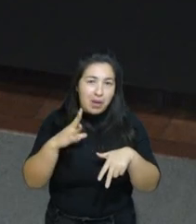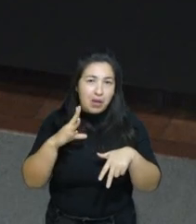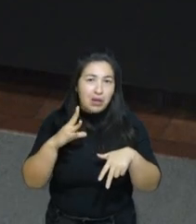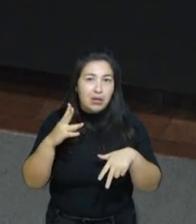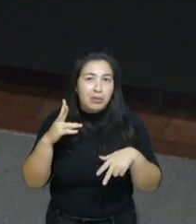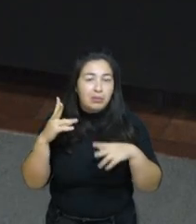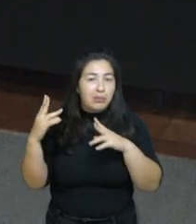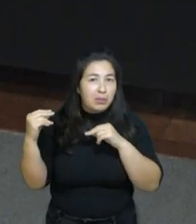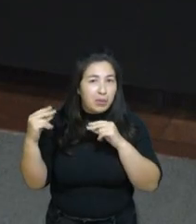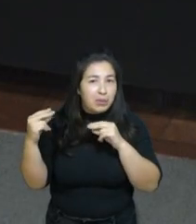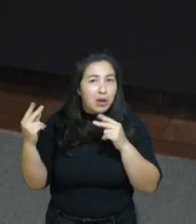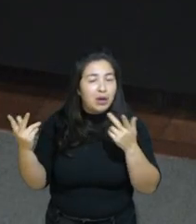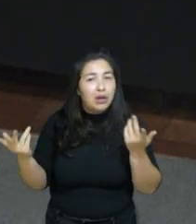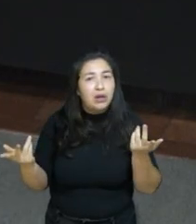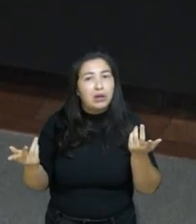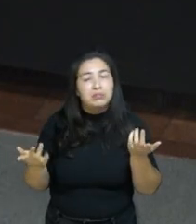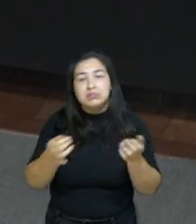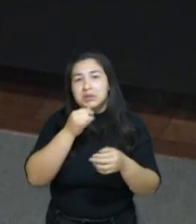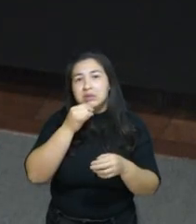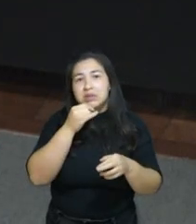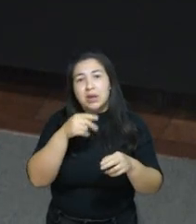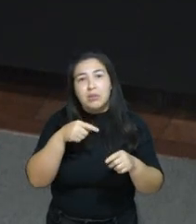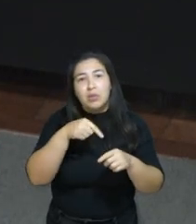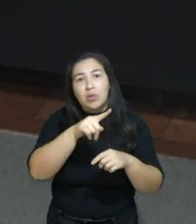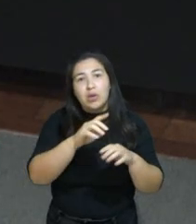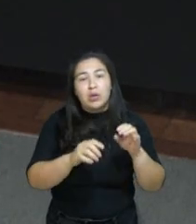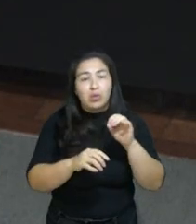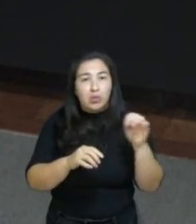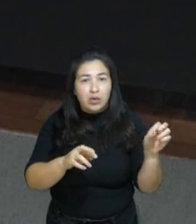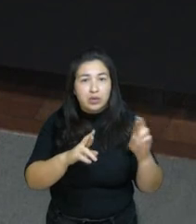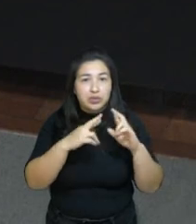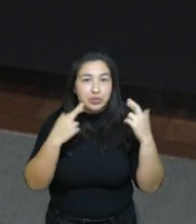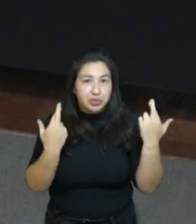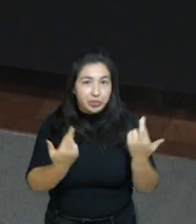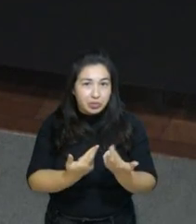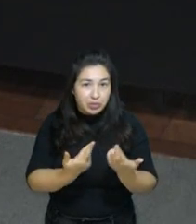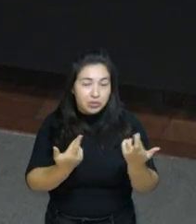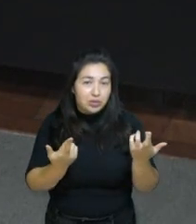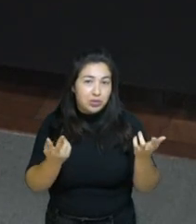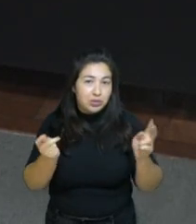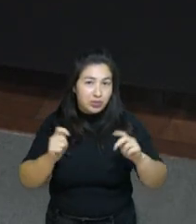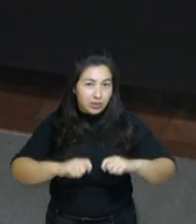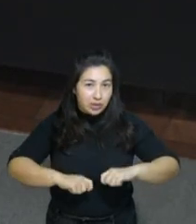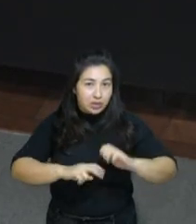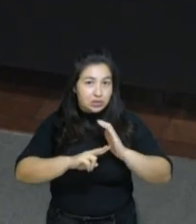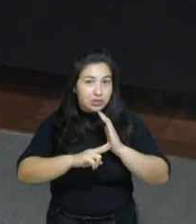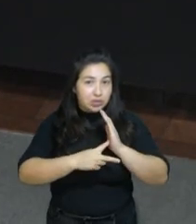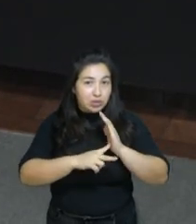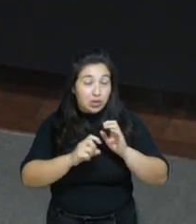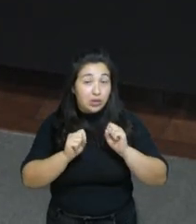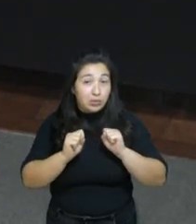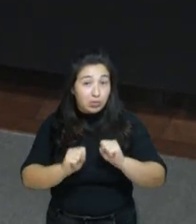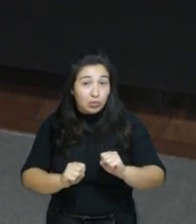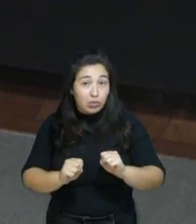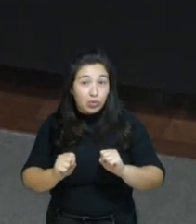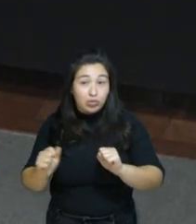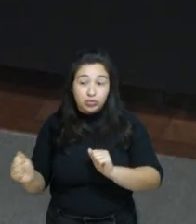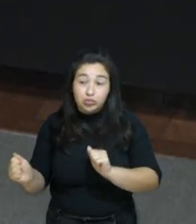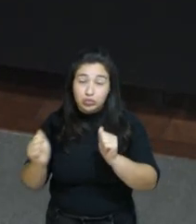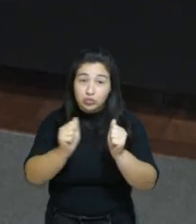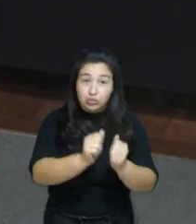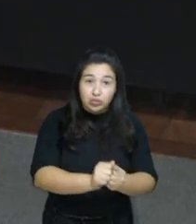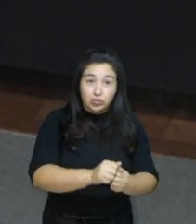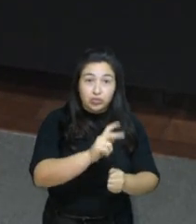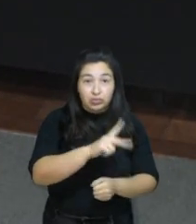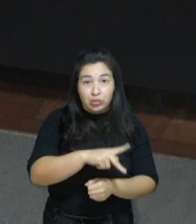quando ele fizer uma reunião lá no Oeste Catarinense, se é o caso, com o sindicato, de repente, ele pode ter um